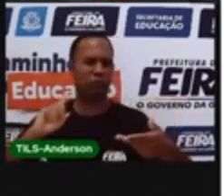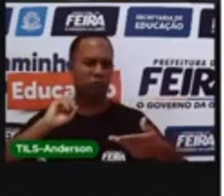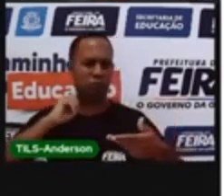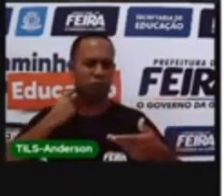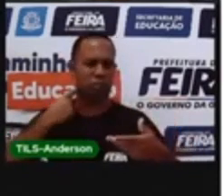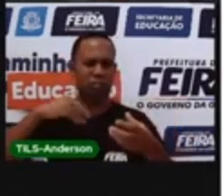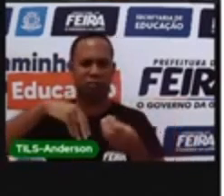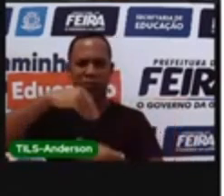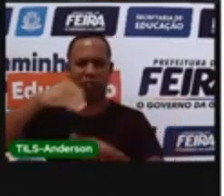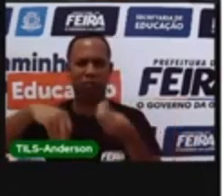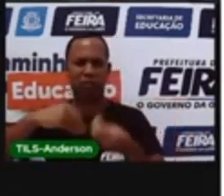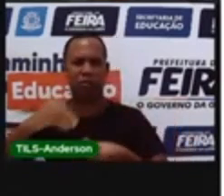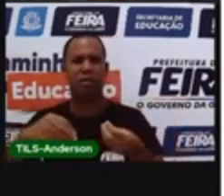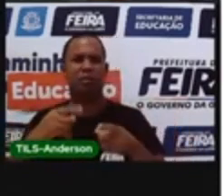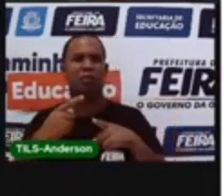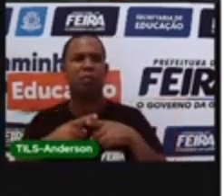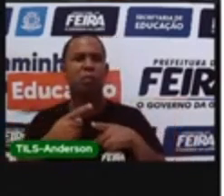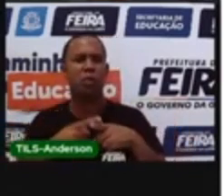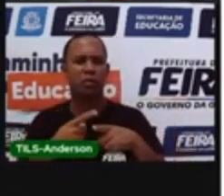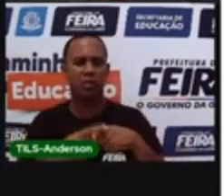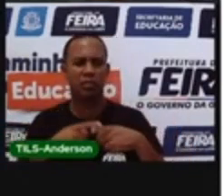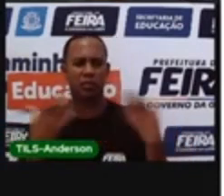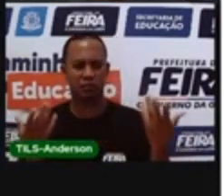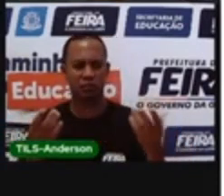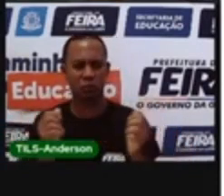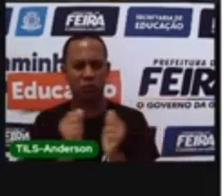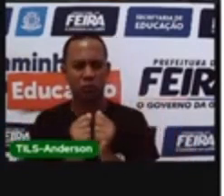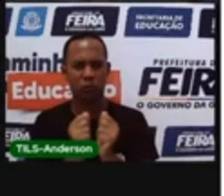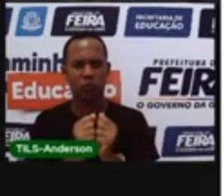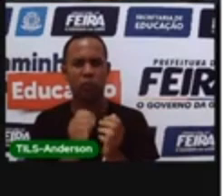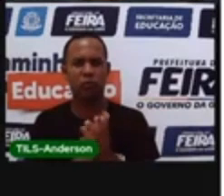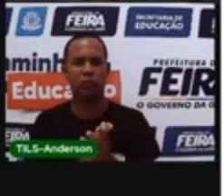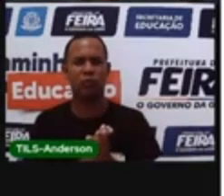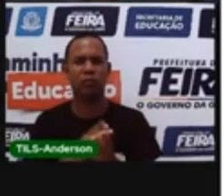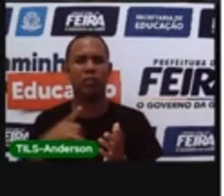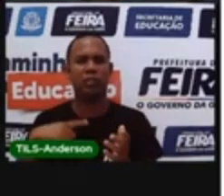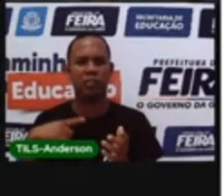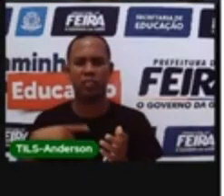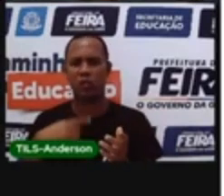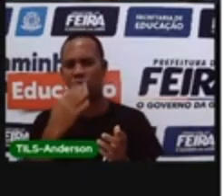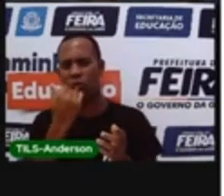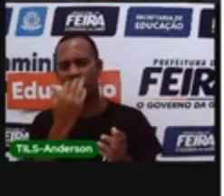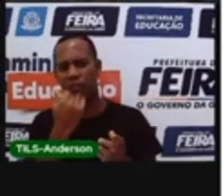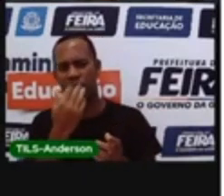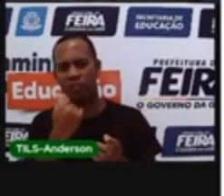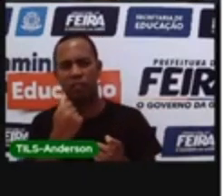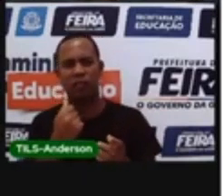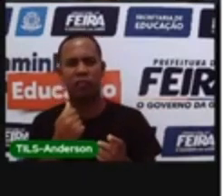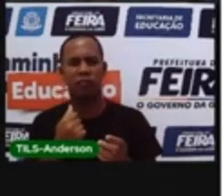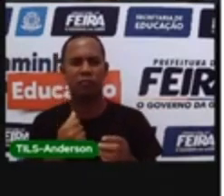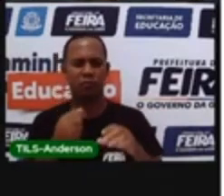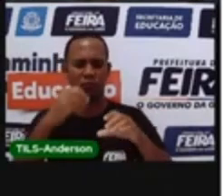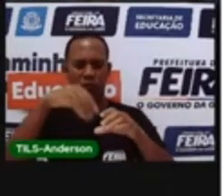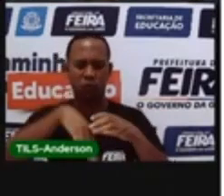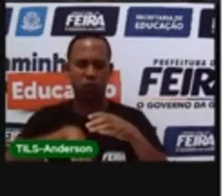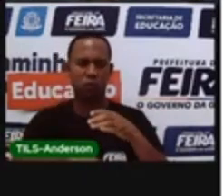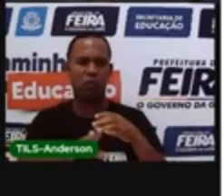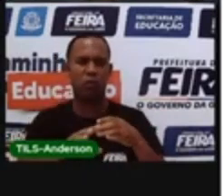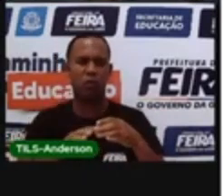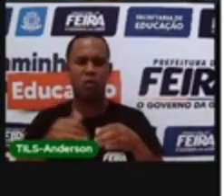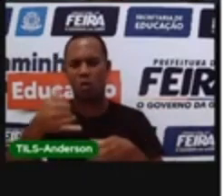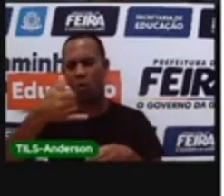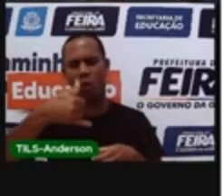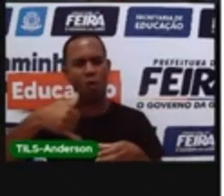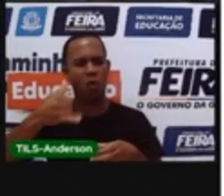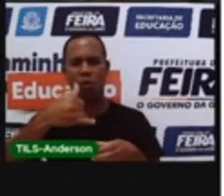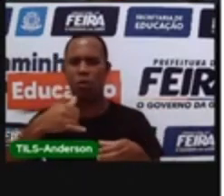sujeira misturada. Por que muita sujeira misturada? Resíduo do almoço que a gente acaba deixando cair na pia, óleo